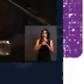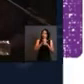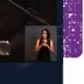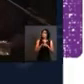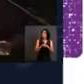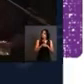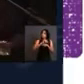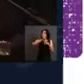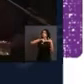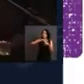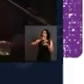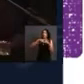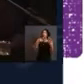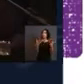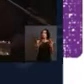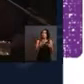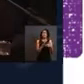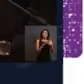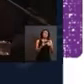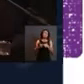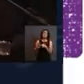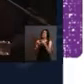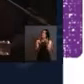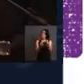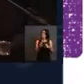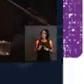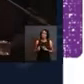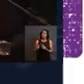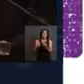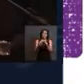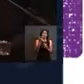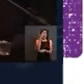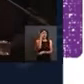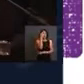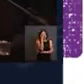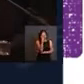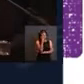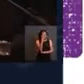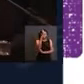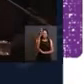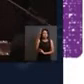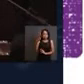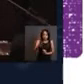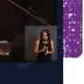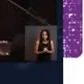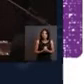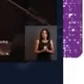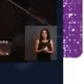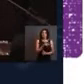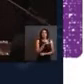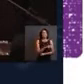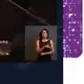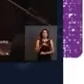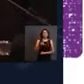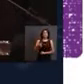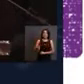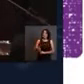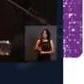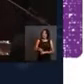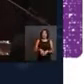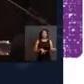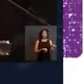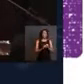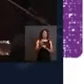Sobral enfrentou todos os problemas que vocês possam imaginar, desde professores mal